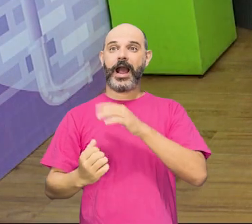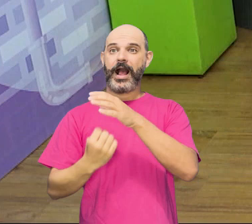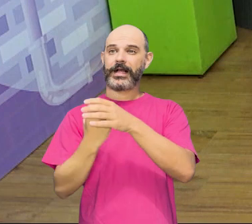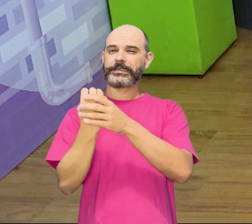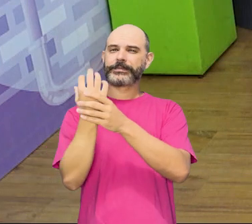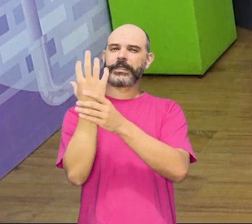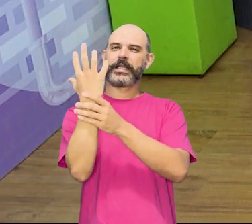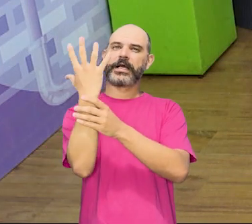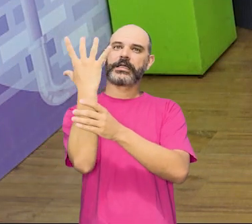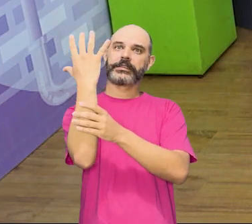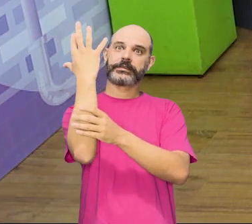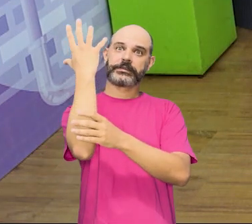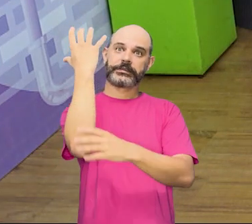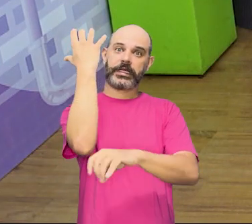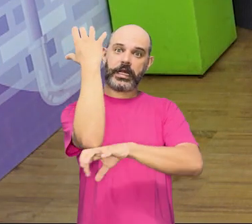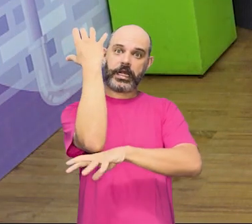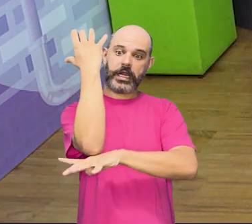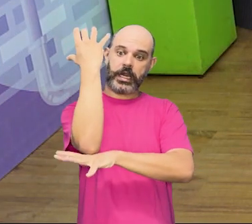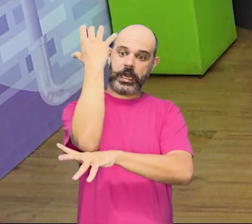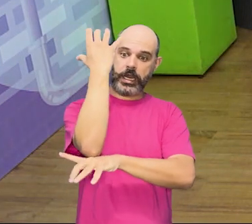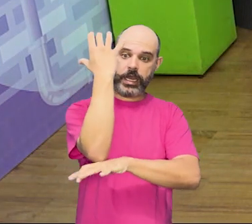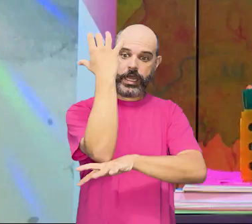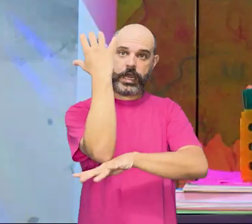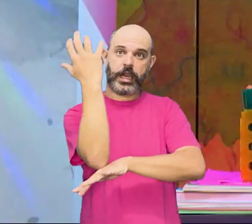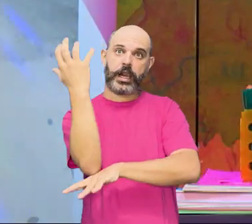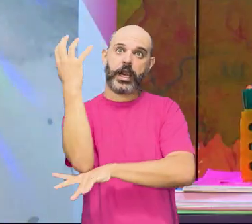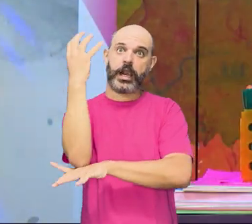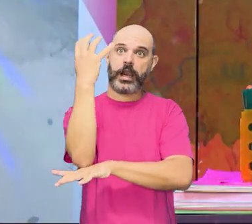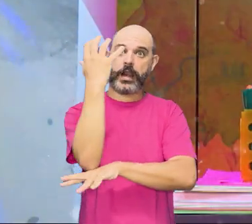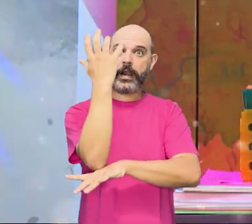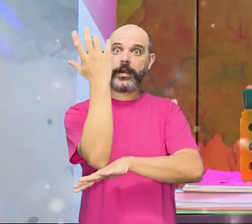As plantas dançam desde as suas raízes.